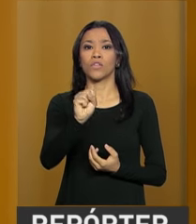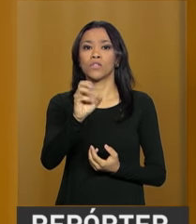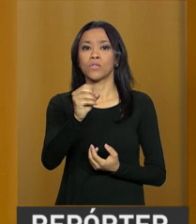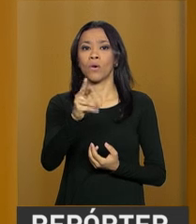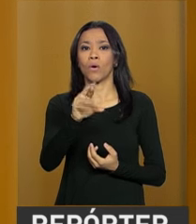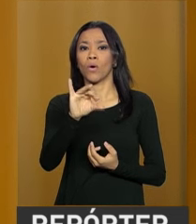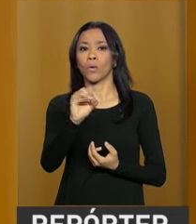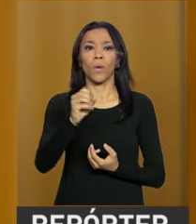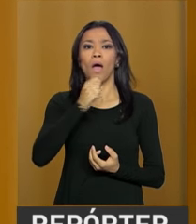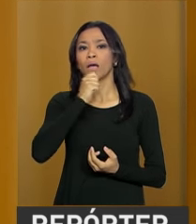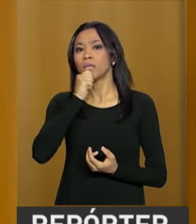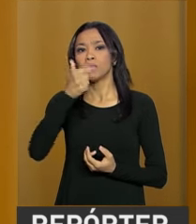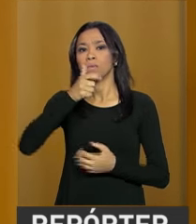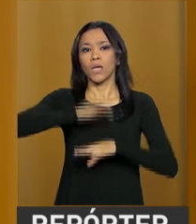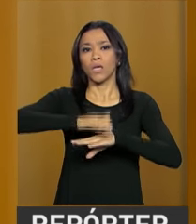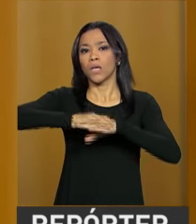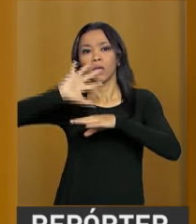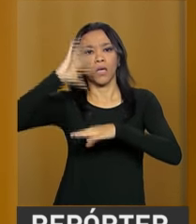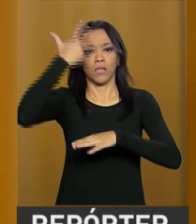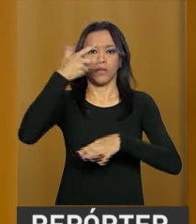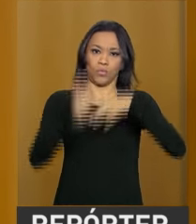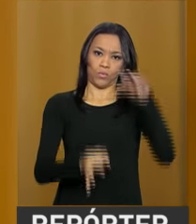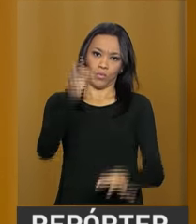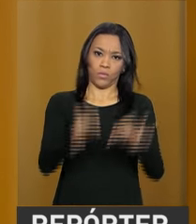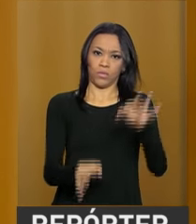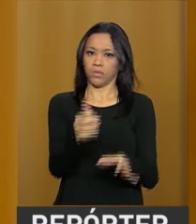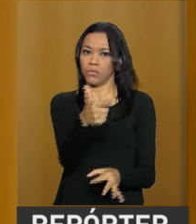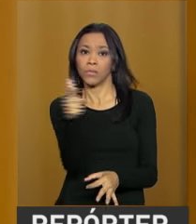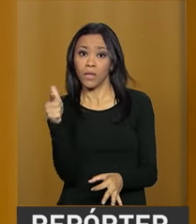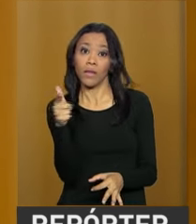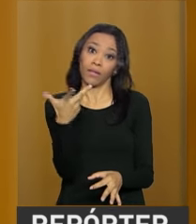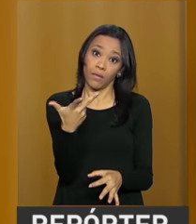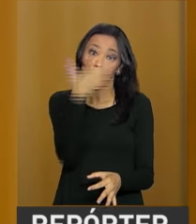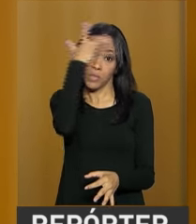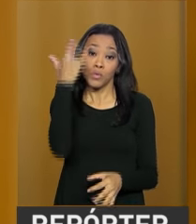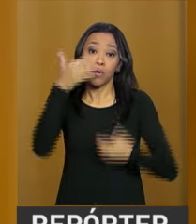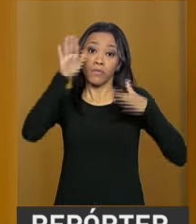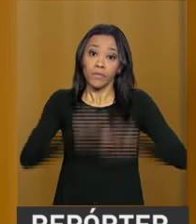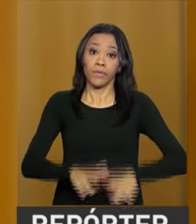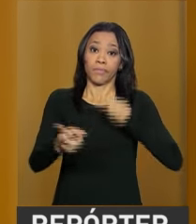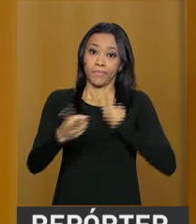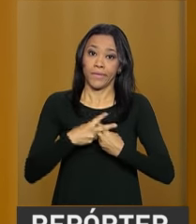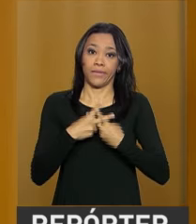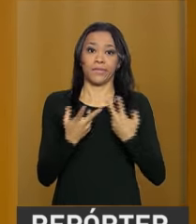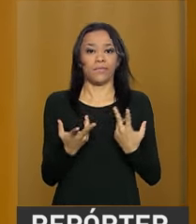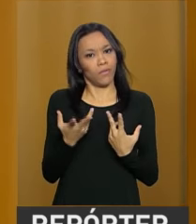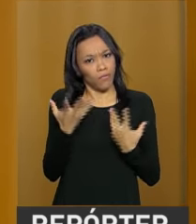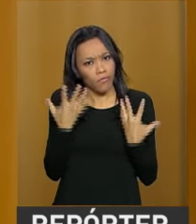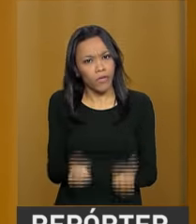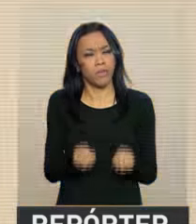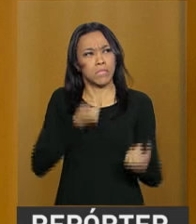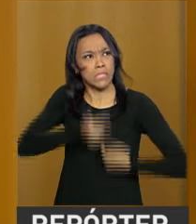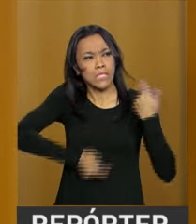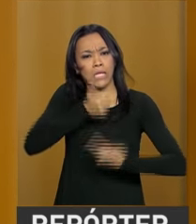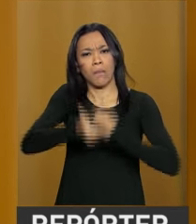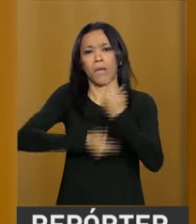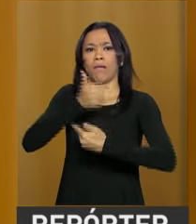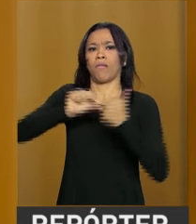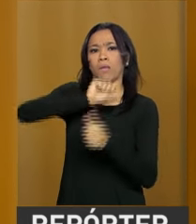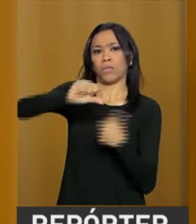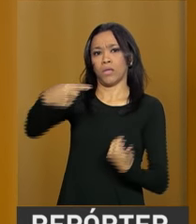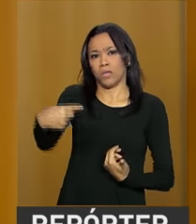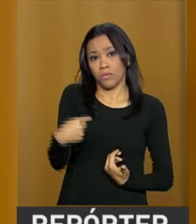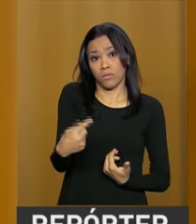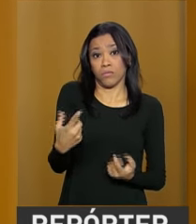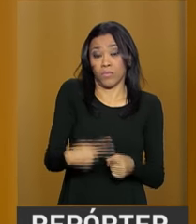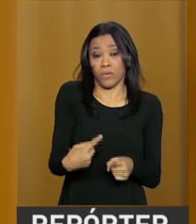necessidade é de um grande mutirão todos os secretários concordaram Vamos trabalhar também nesse sentido porque a partir